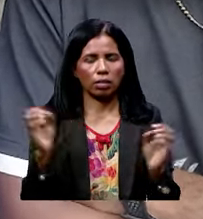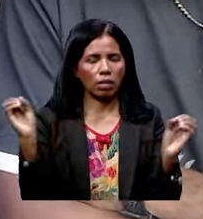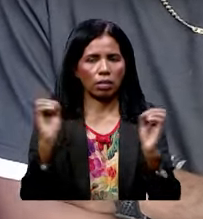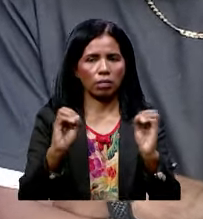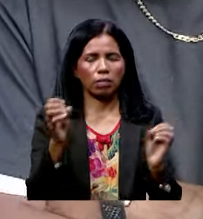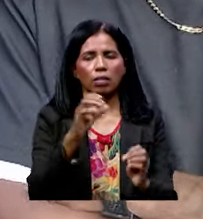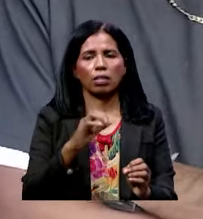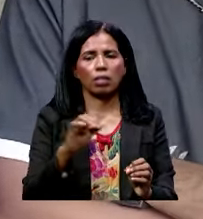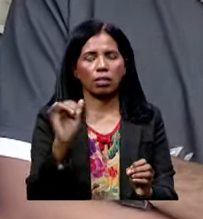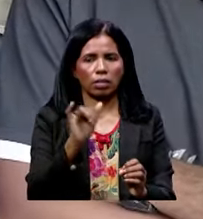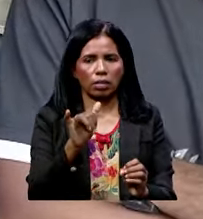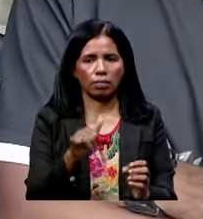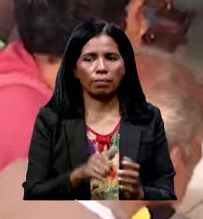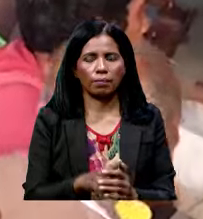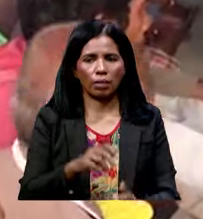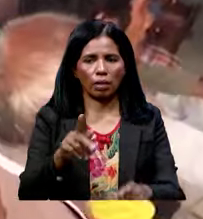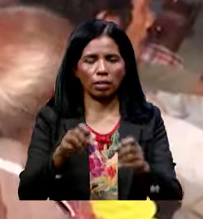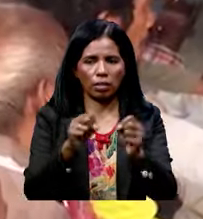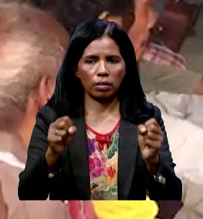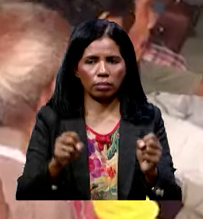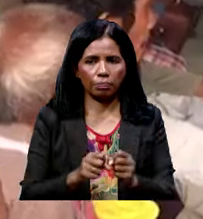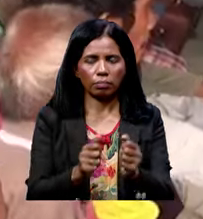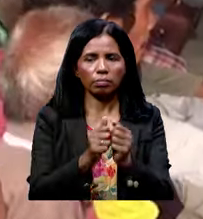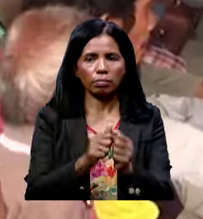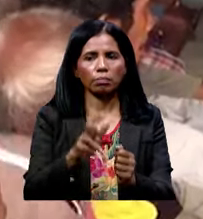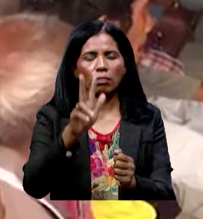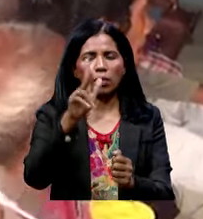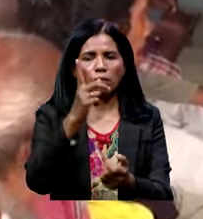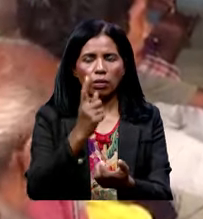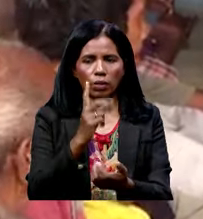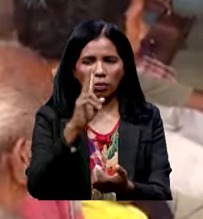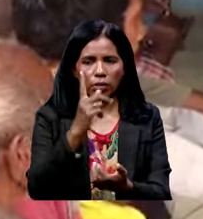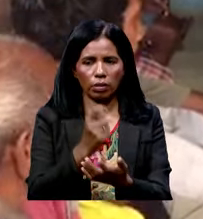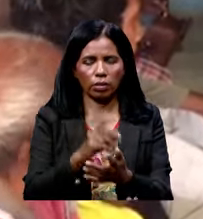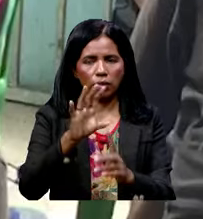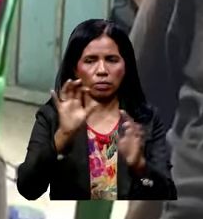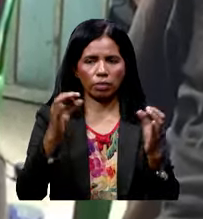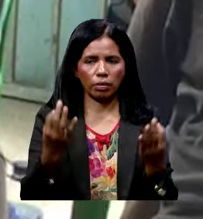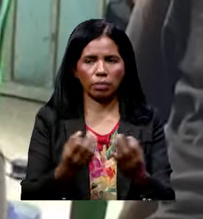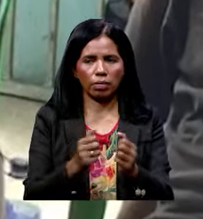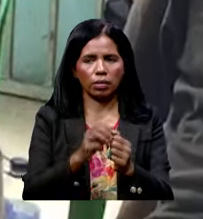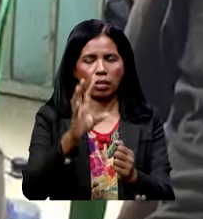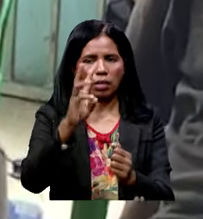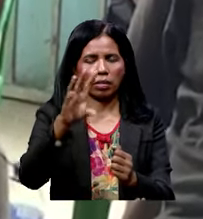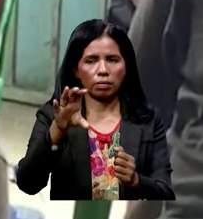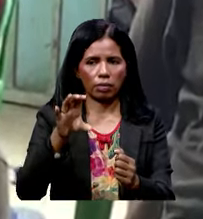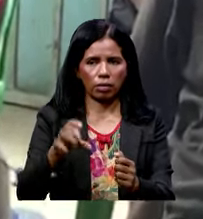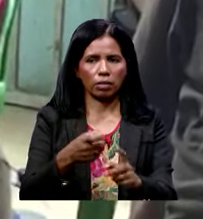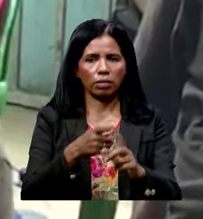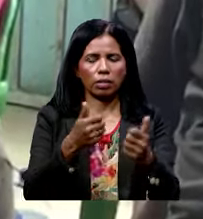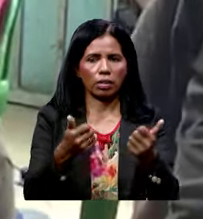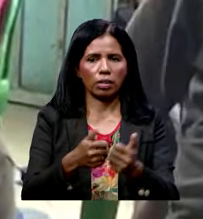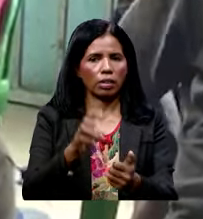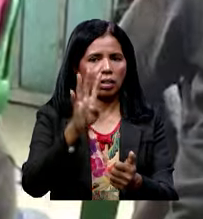laaset. População suku Abafala hamoto kerihun roa resin, sefi familia hamoto katus nen resin, composto si aldeia